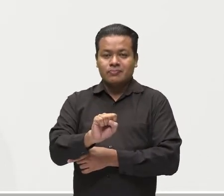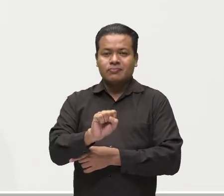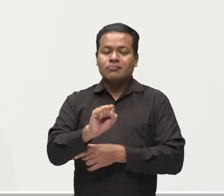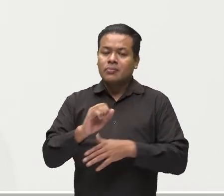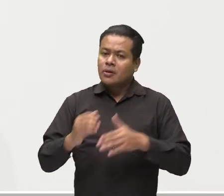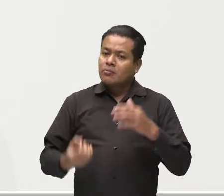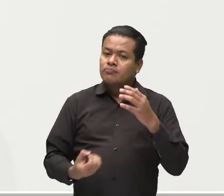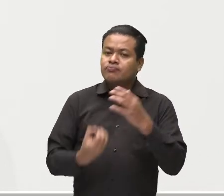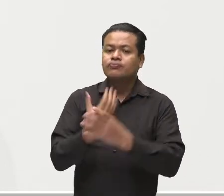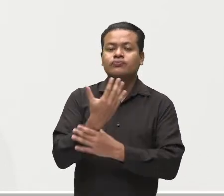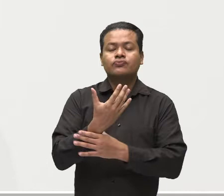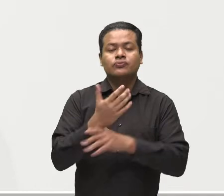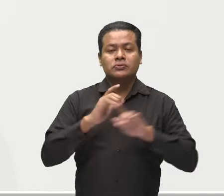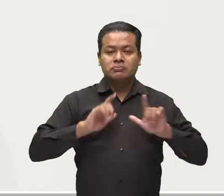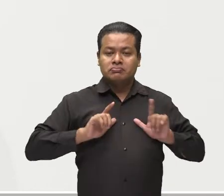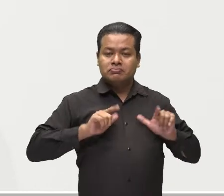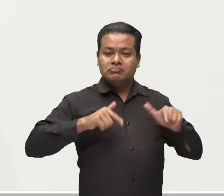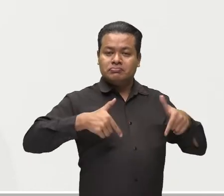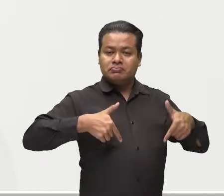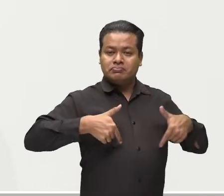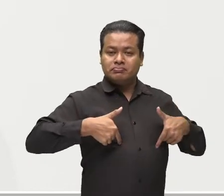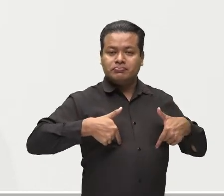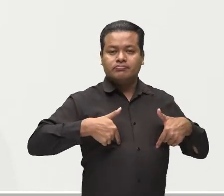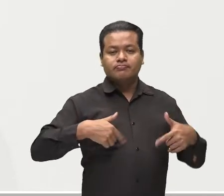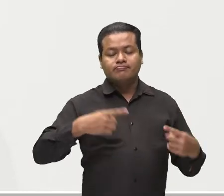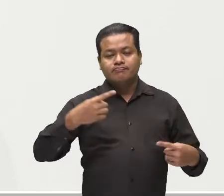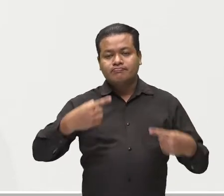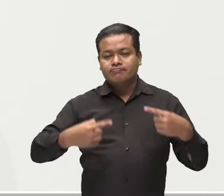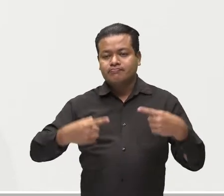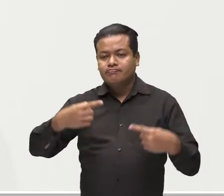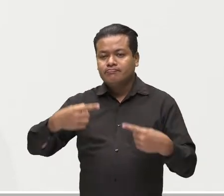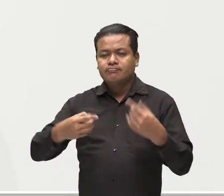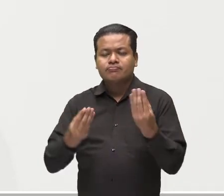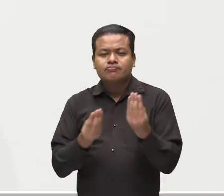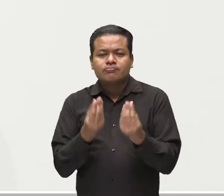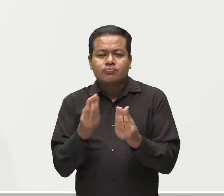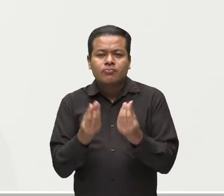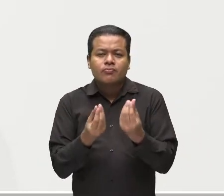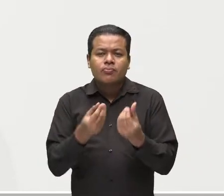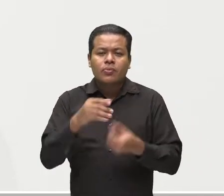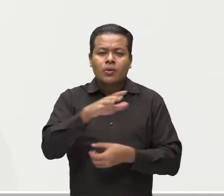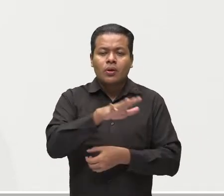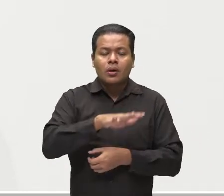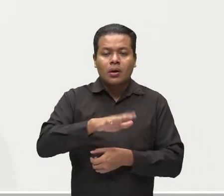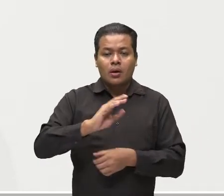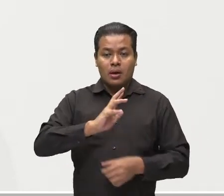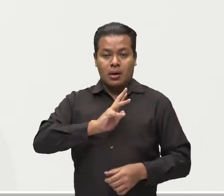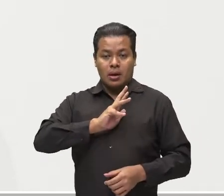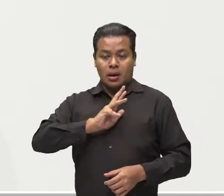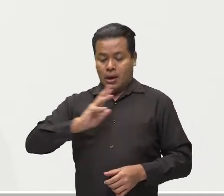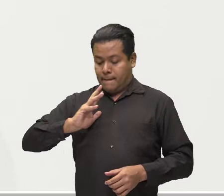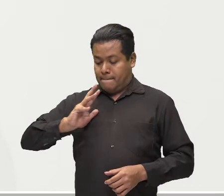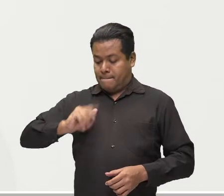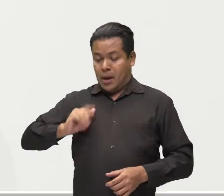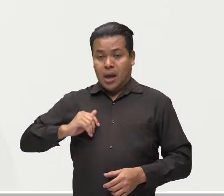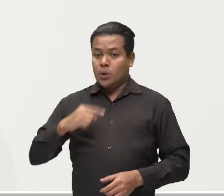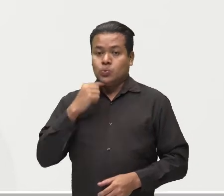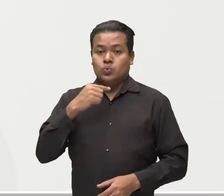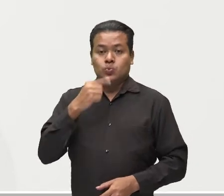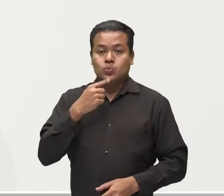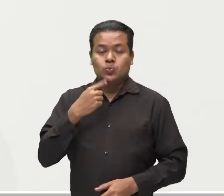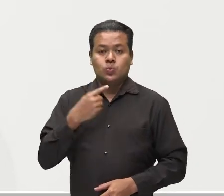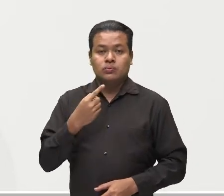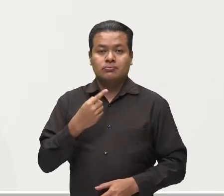se cria o Estado de Israel, e aí todas essas negociações para verificar o Estado da Palestina acabaram não acontecendo.